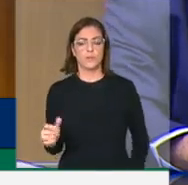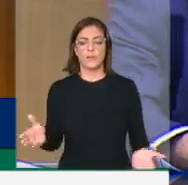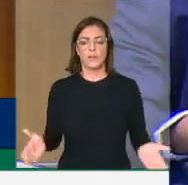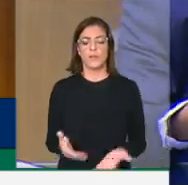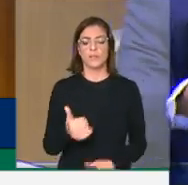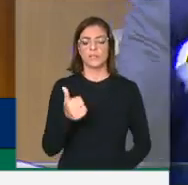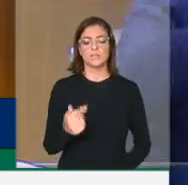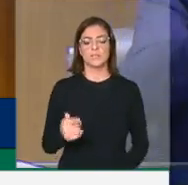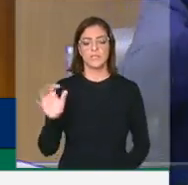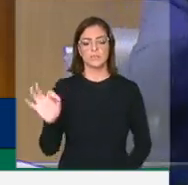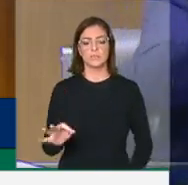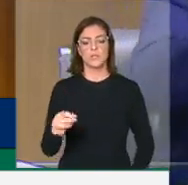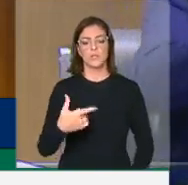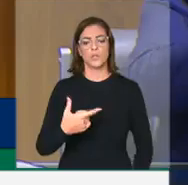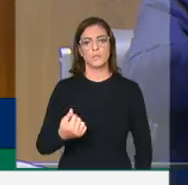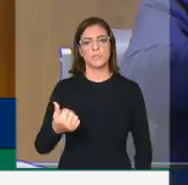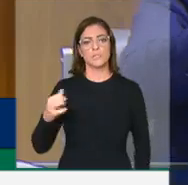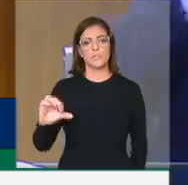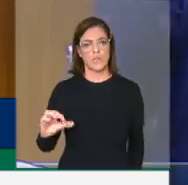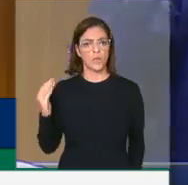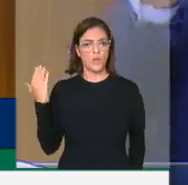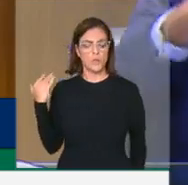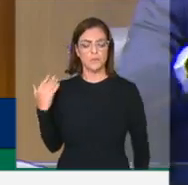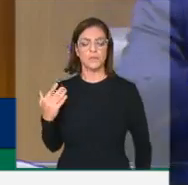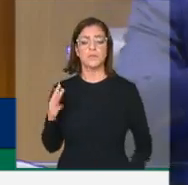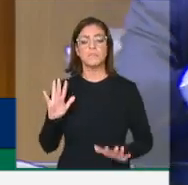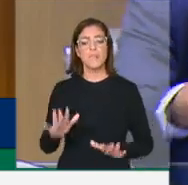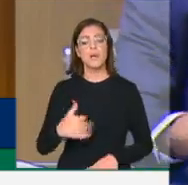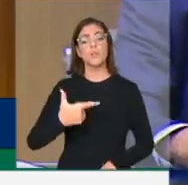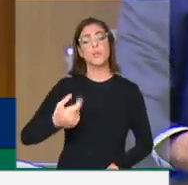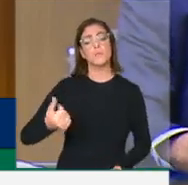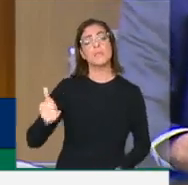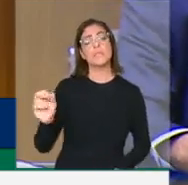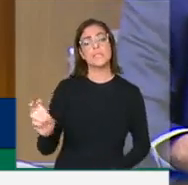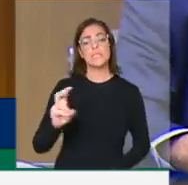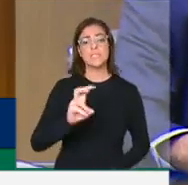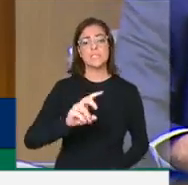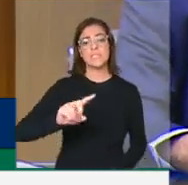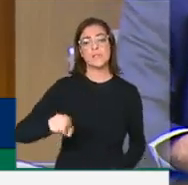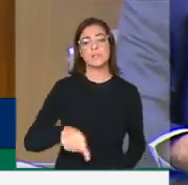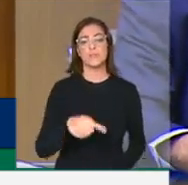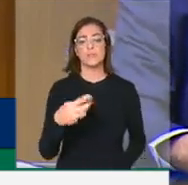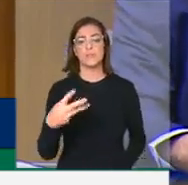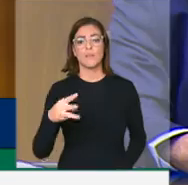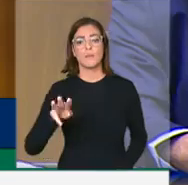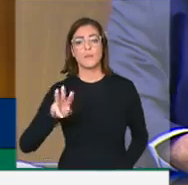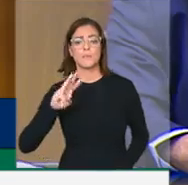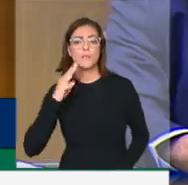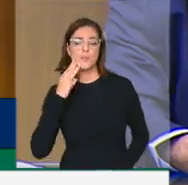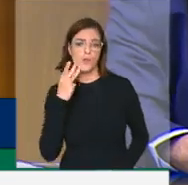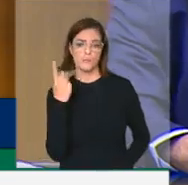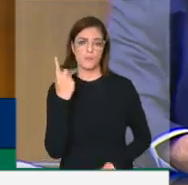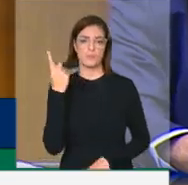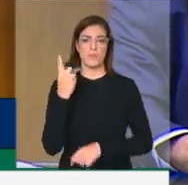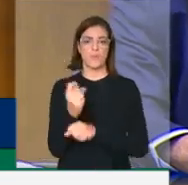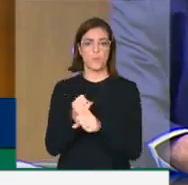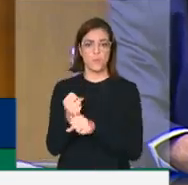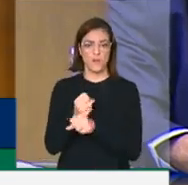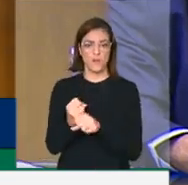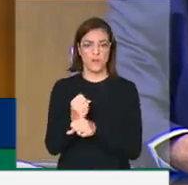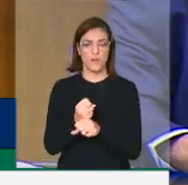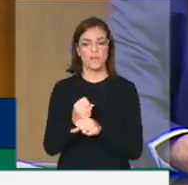em 2019. Um setor que em 2015 investiu 5,3 bilhões no primeiro ano desse